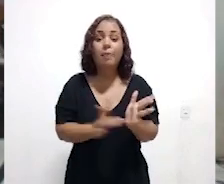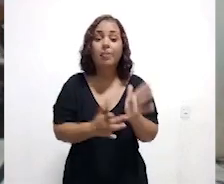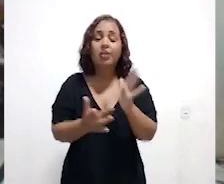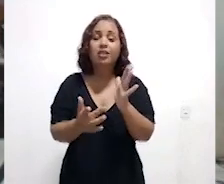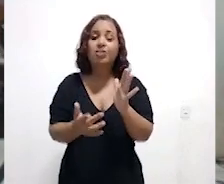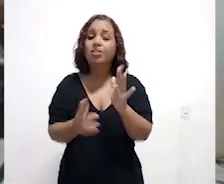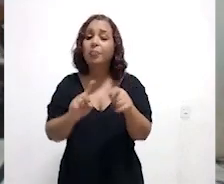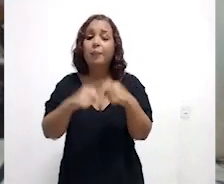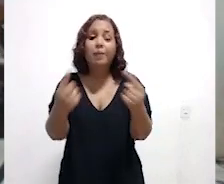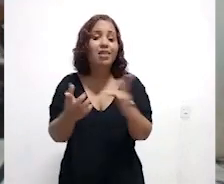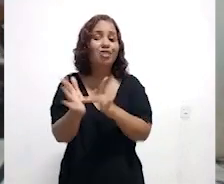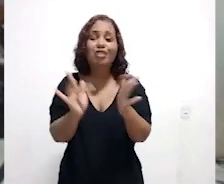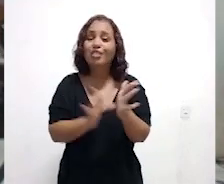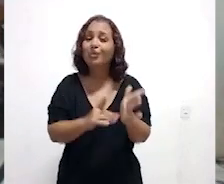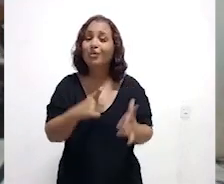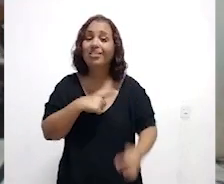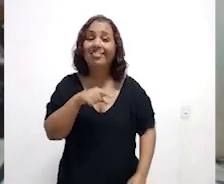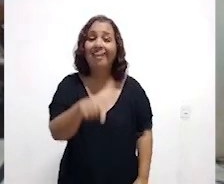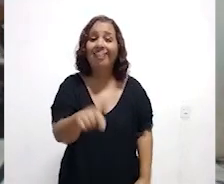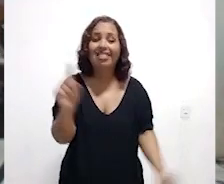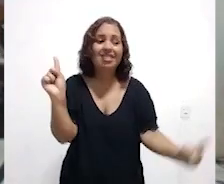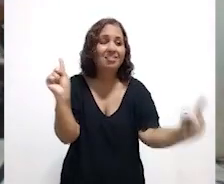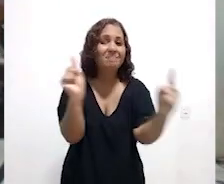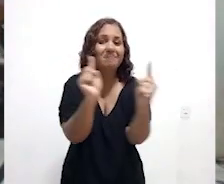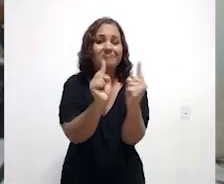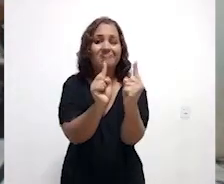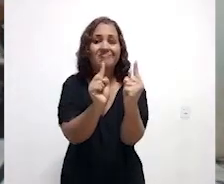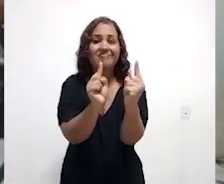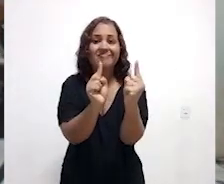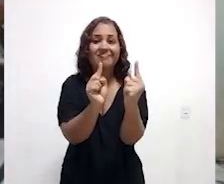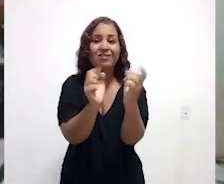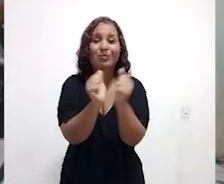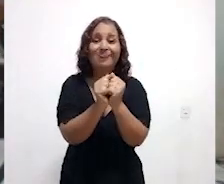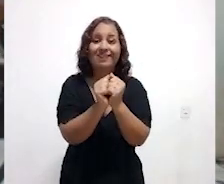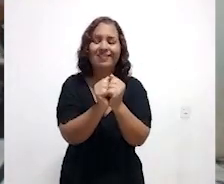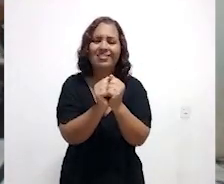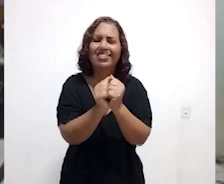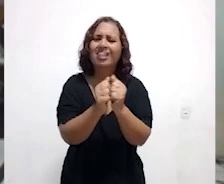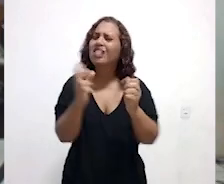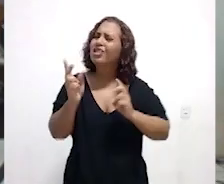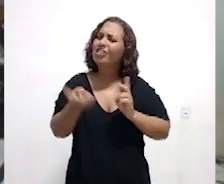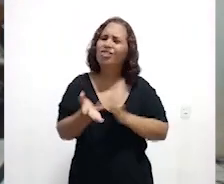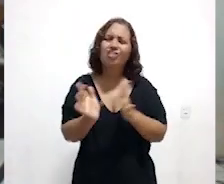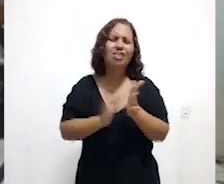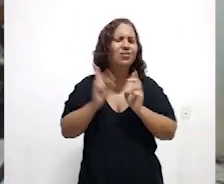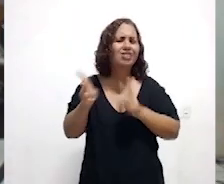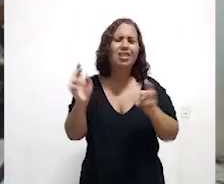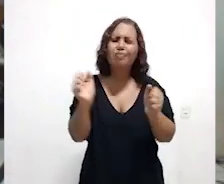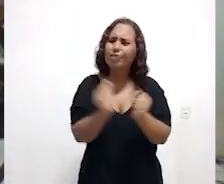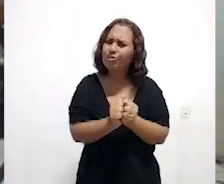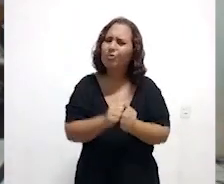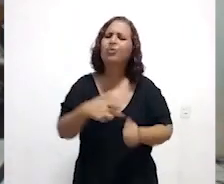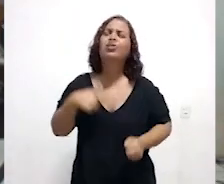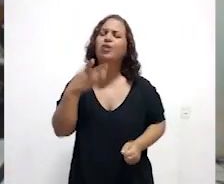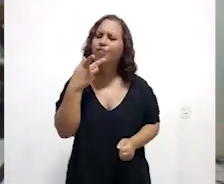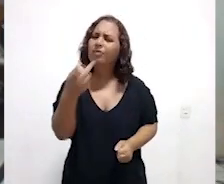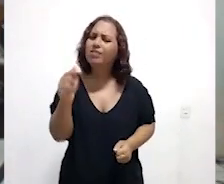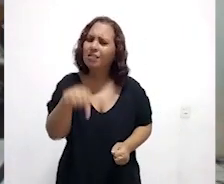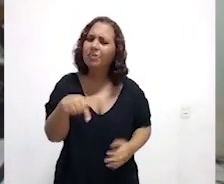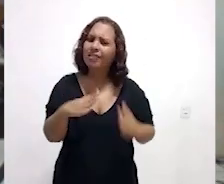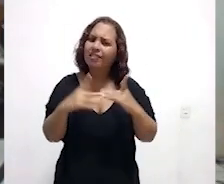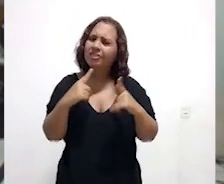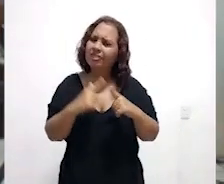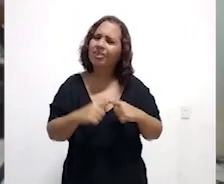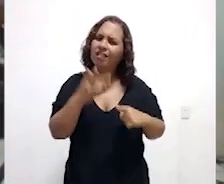Jesus sempre está presente. Eu sempre digo à nossa igreja aqui, eu sempre falo aqui, o